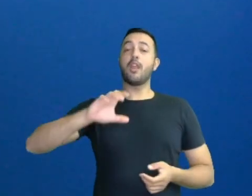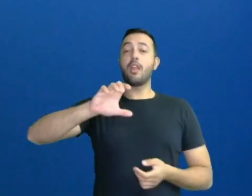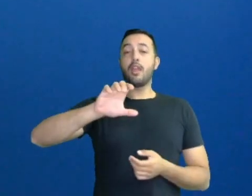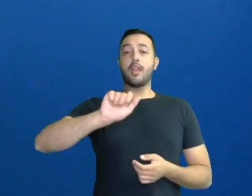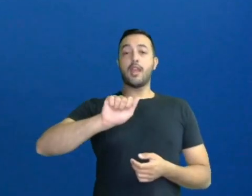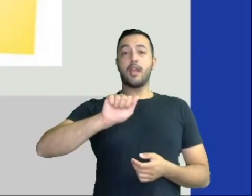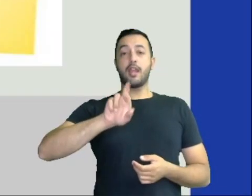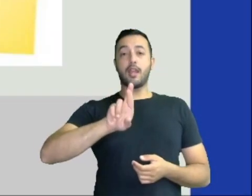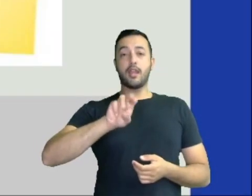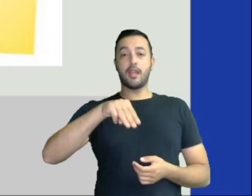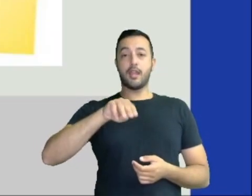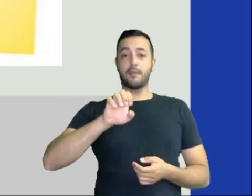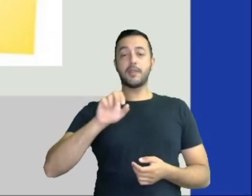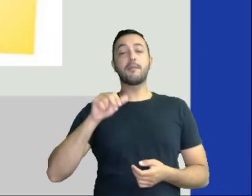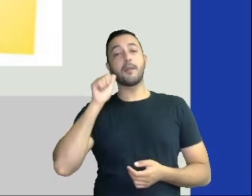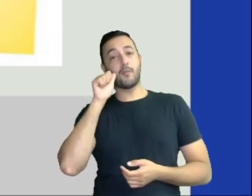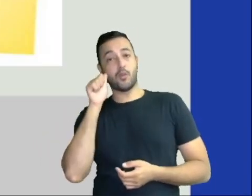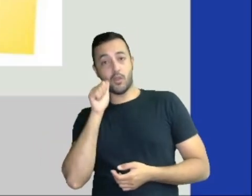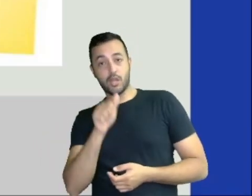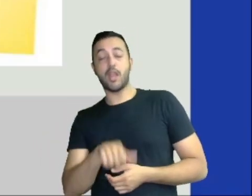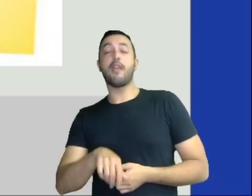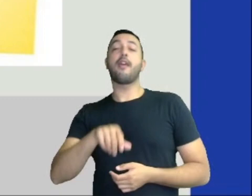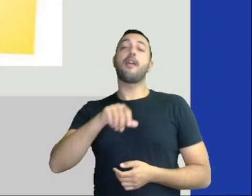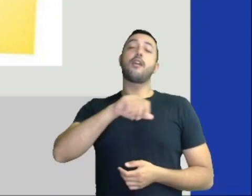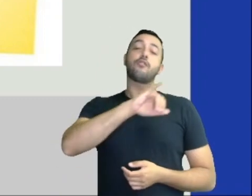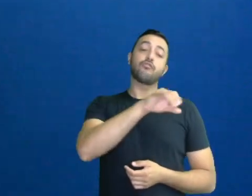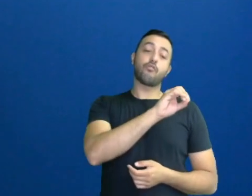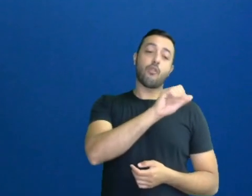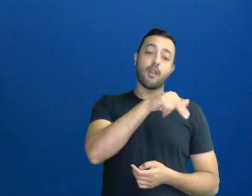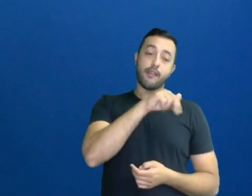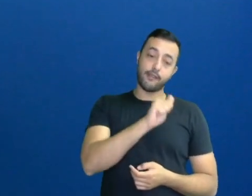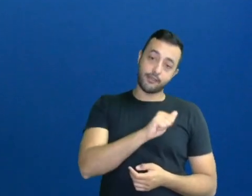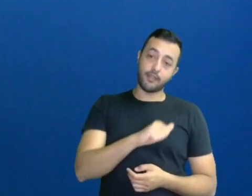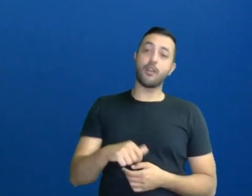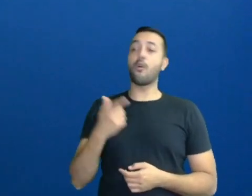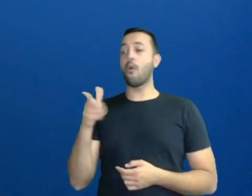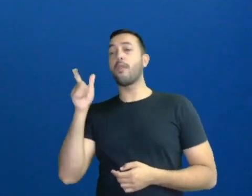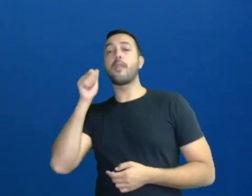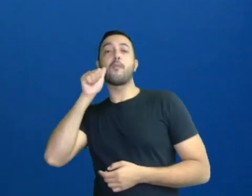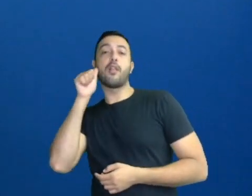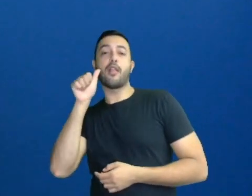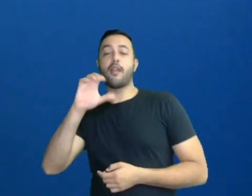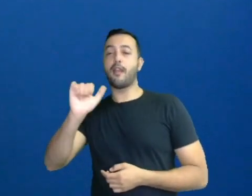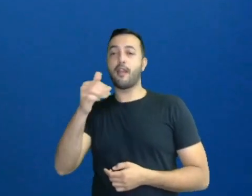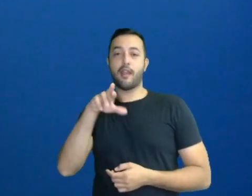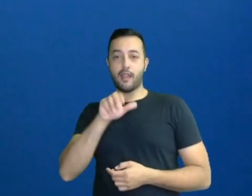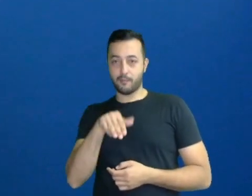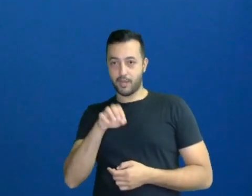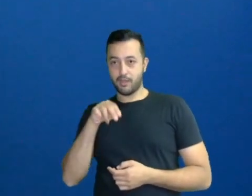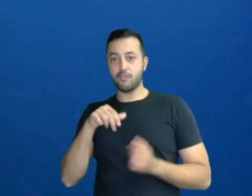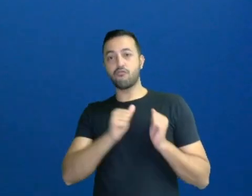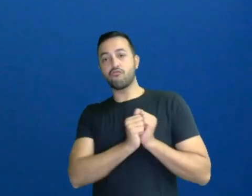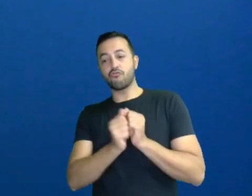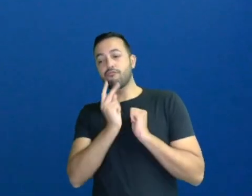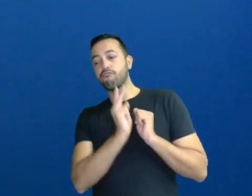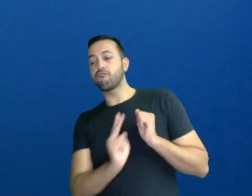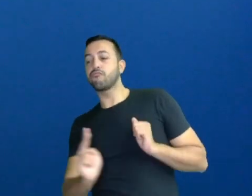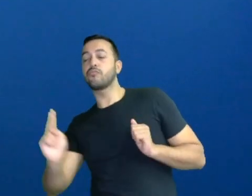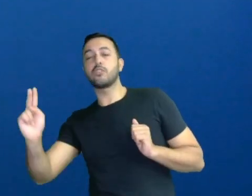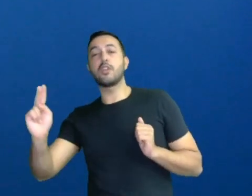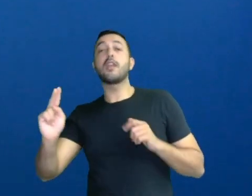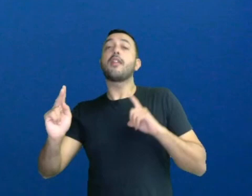né Joana saiu com carne e deixou um bilhete não é para aqui